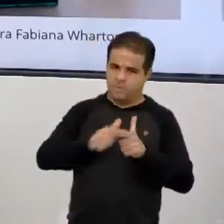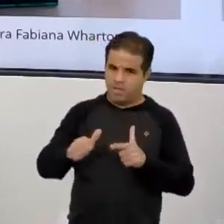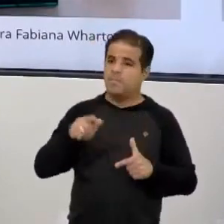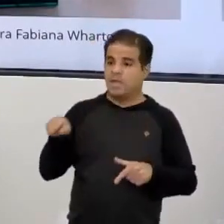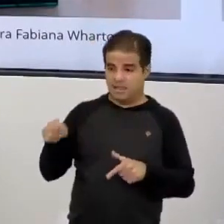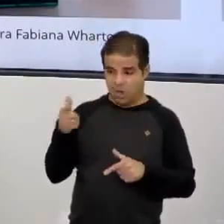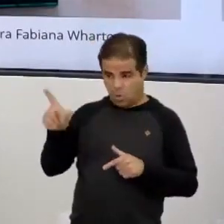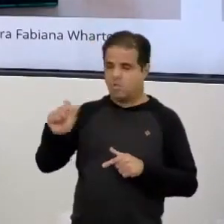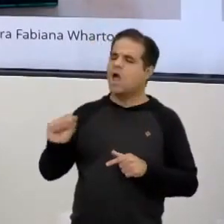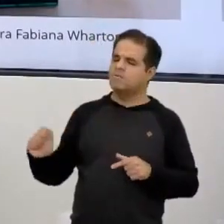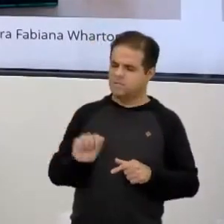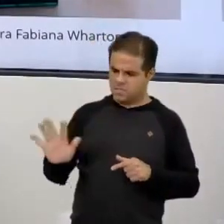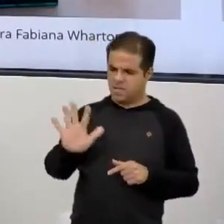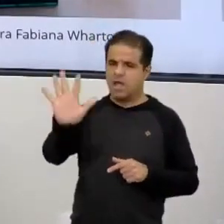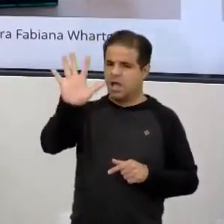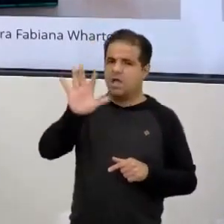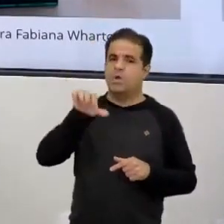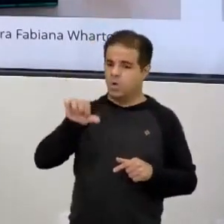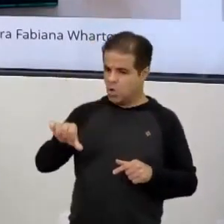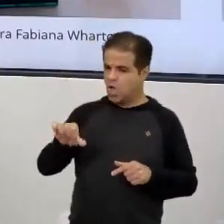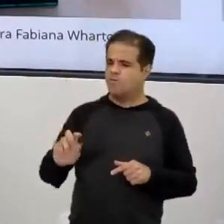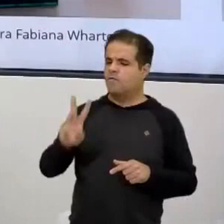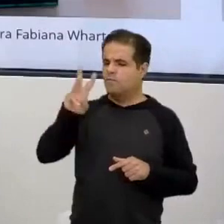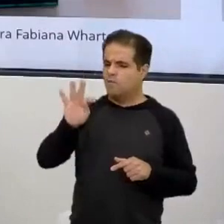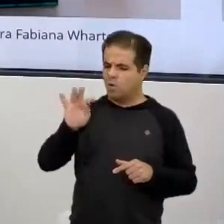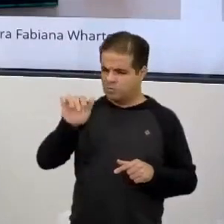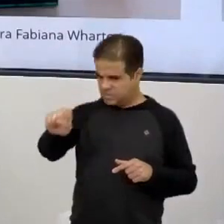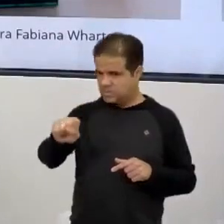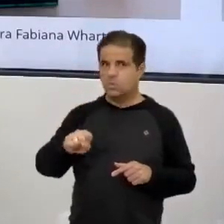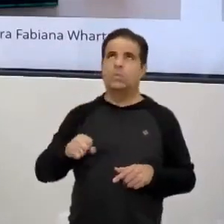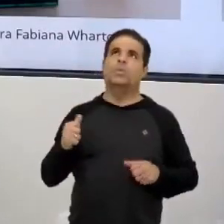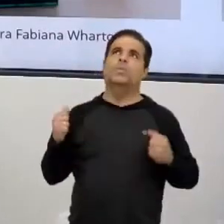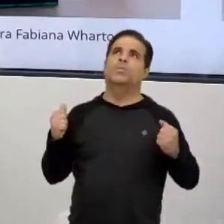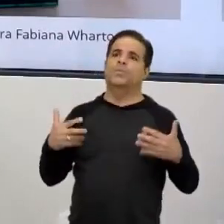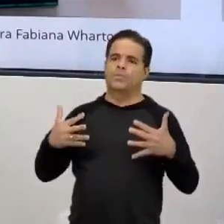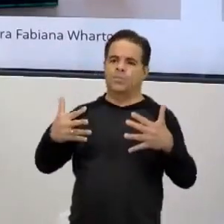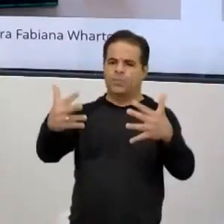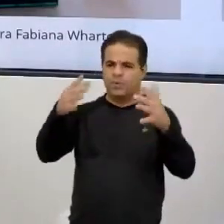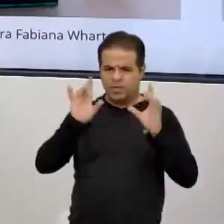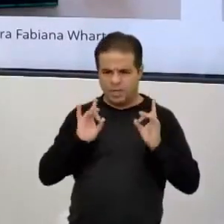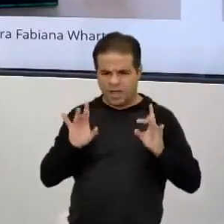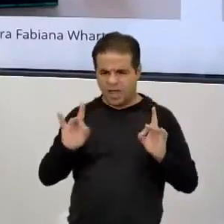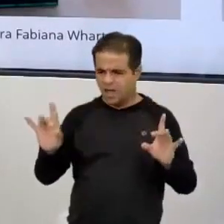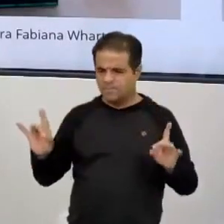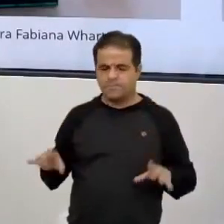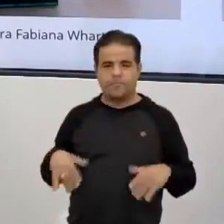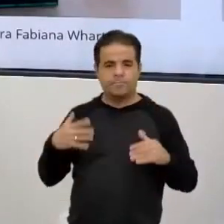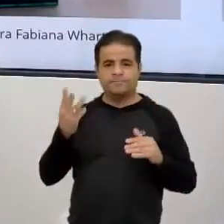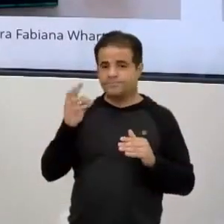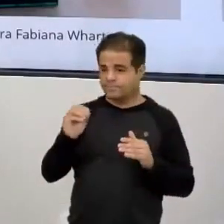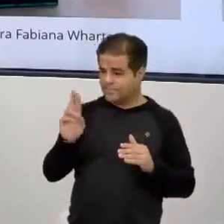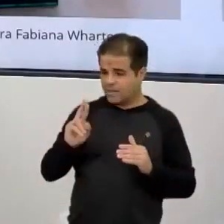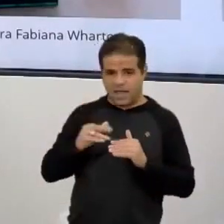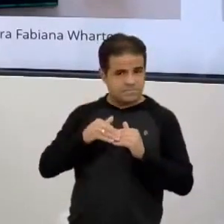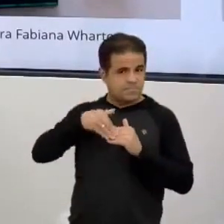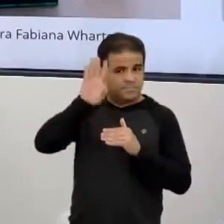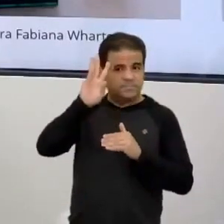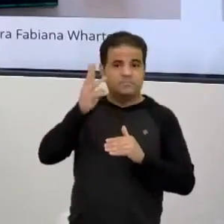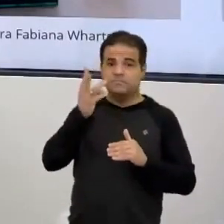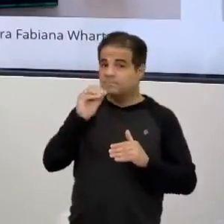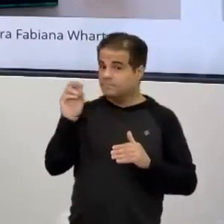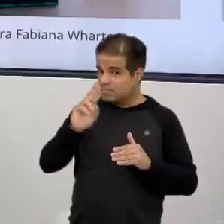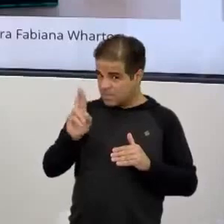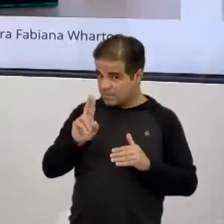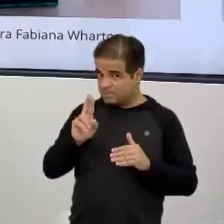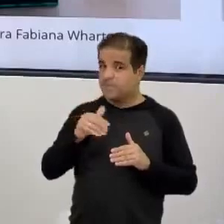cara, tá? 9 volts é uma pilha cara. Cada pilhazinha dessa vai de R$30 pra cima, 30 com